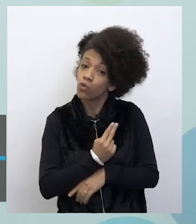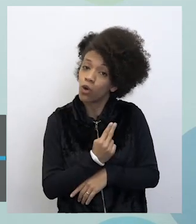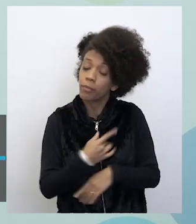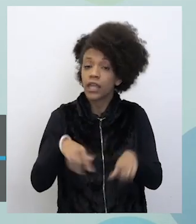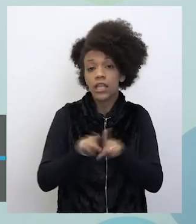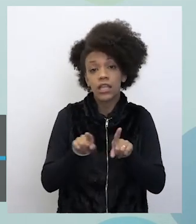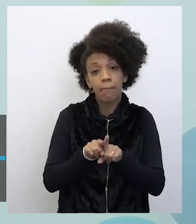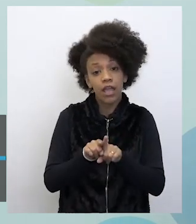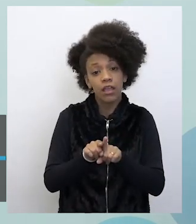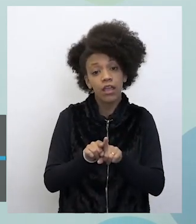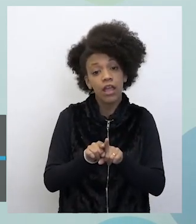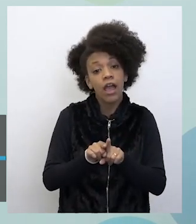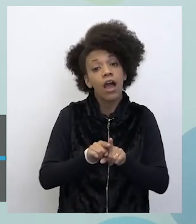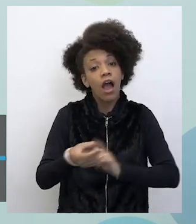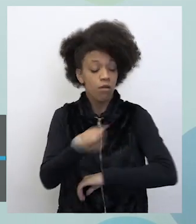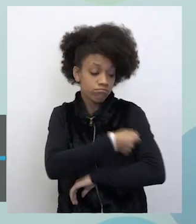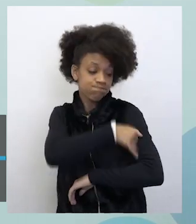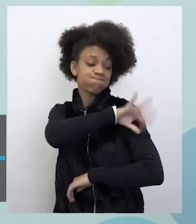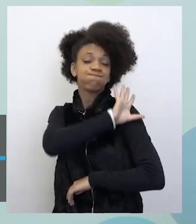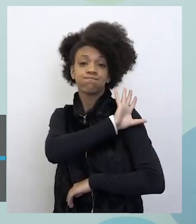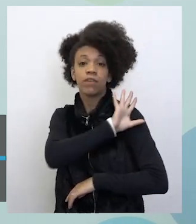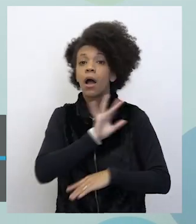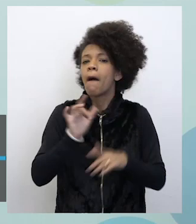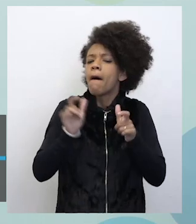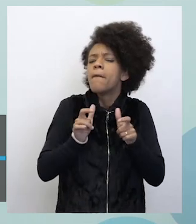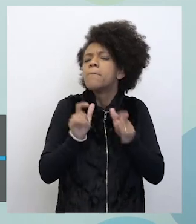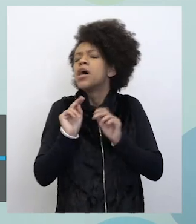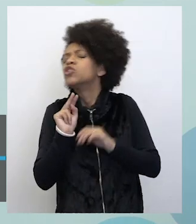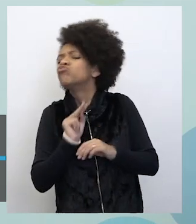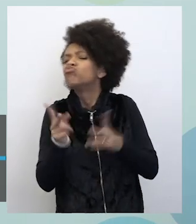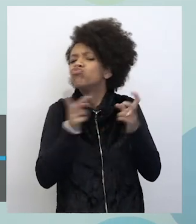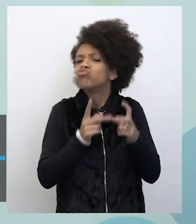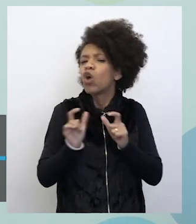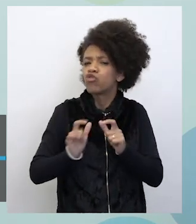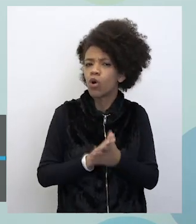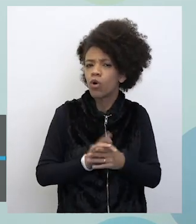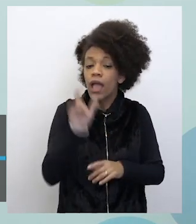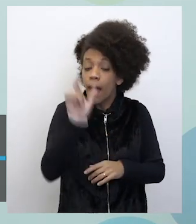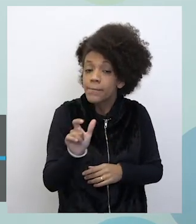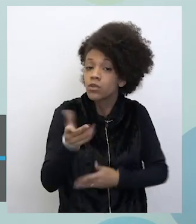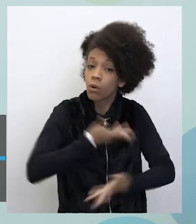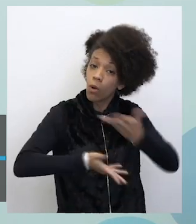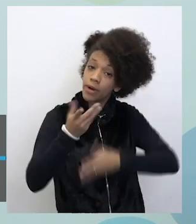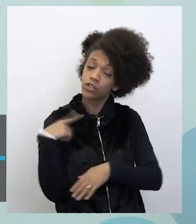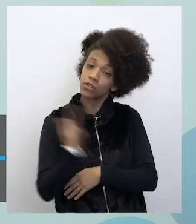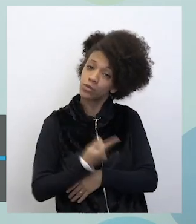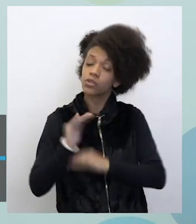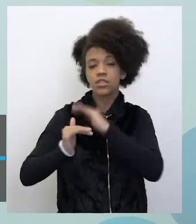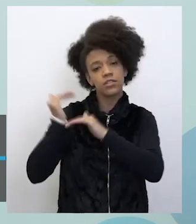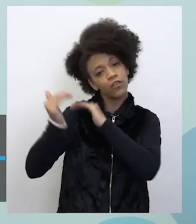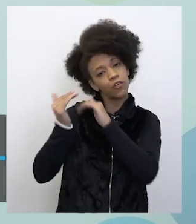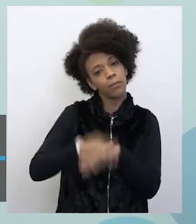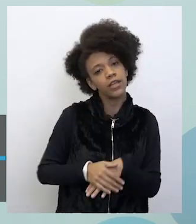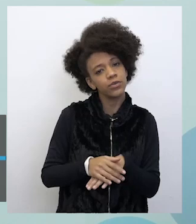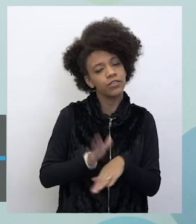nossa série, para a gente poder identificar de onde veio essa rubrica, de quem é que está compartilhando conosco esse desenvolvimento que tem